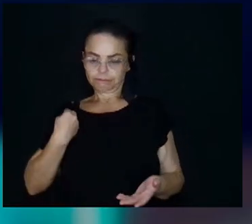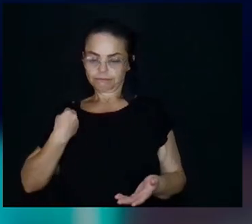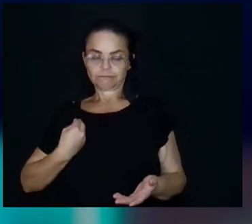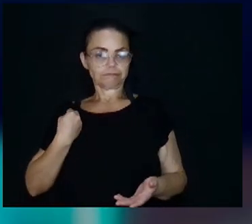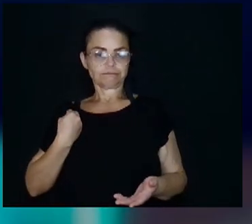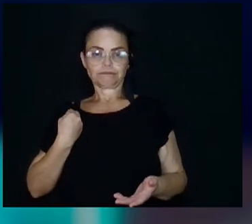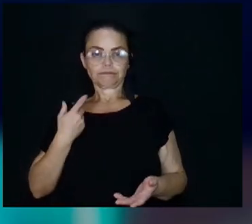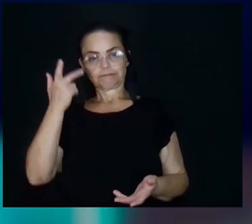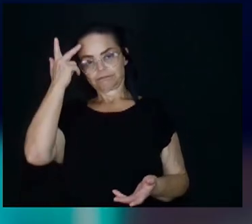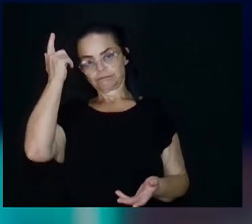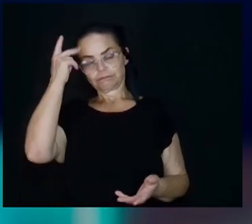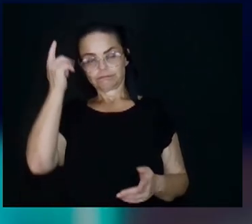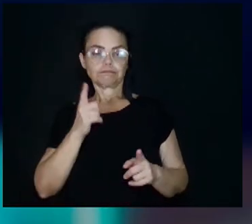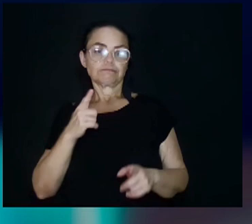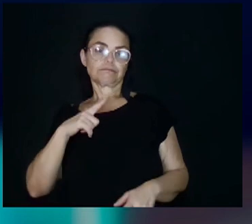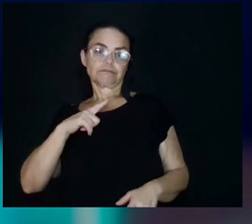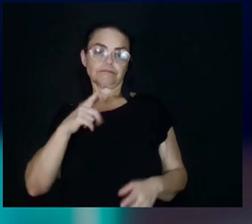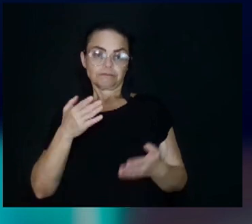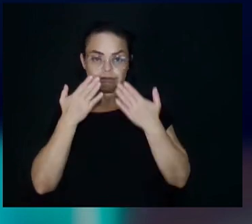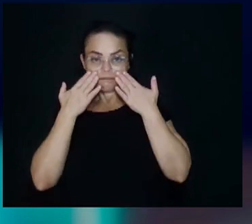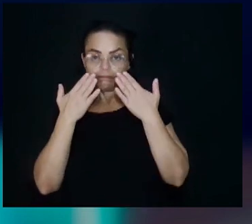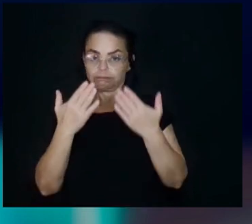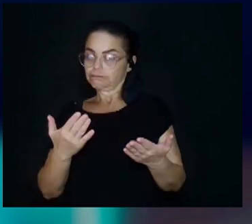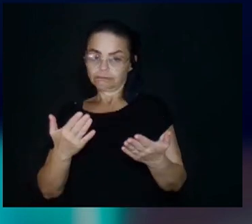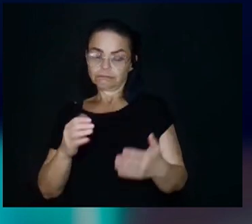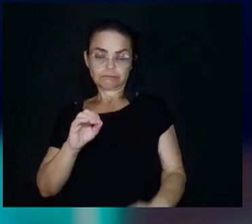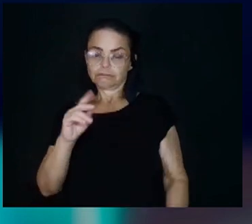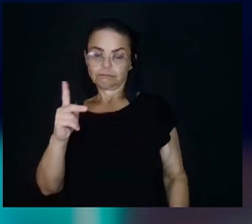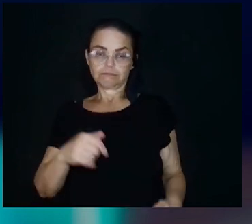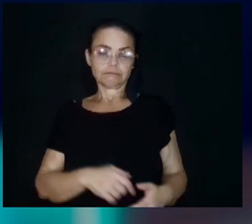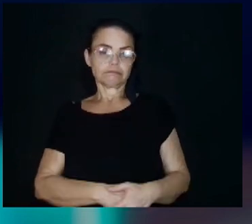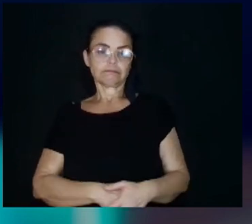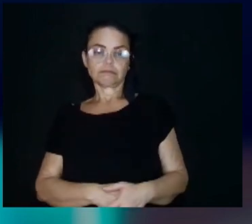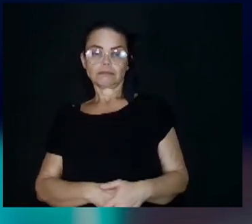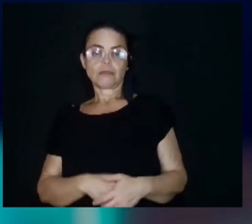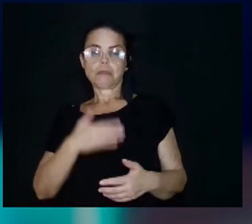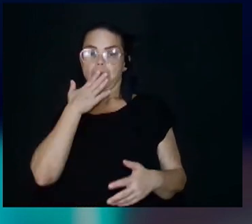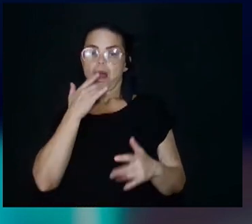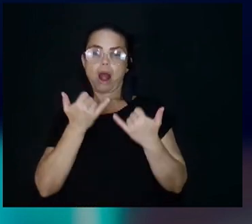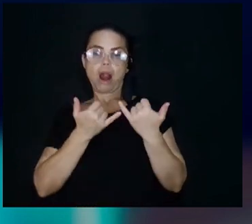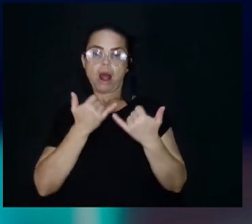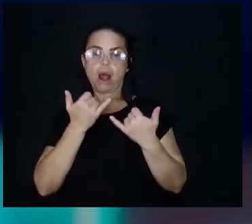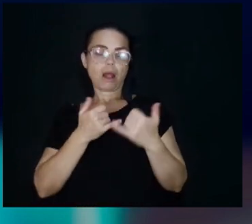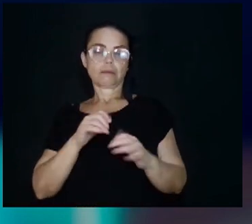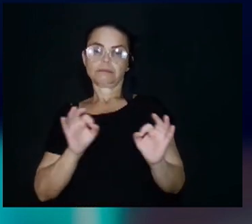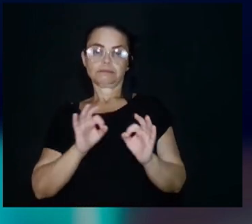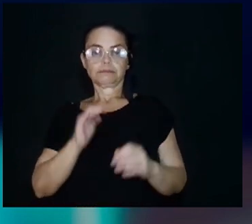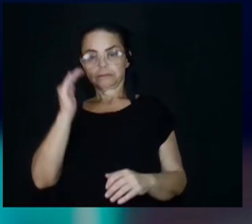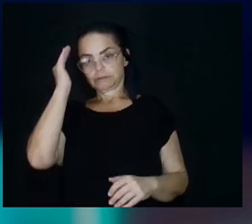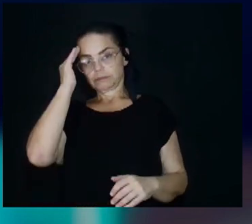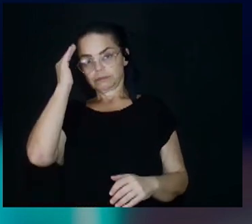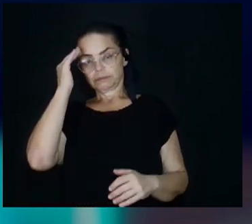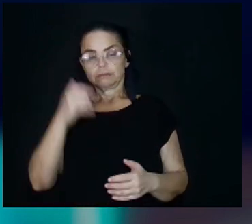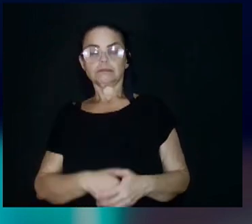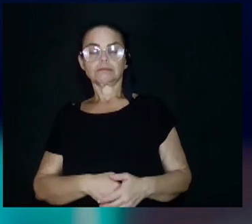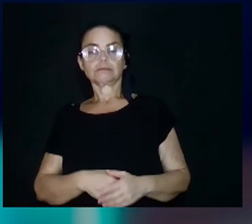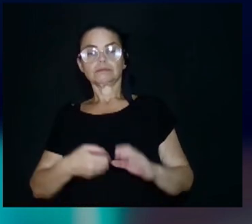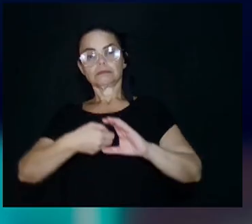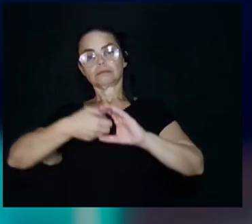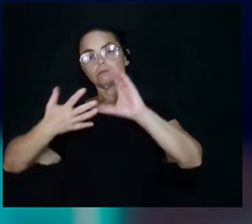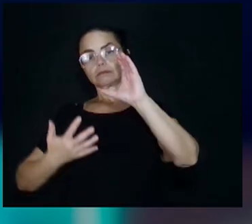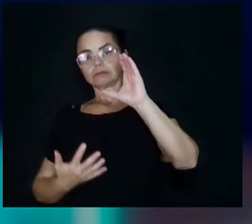né? Considera algo ok, algo que possa brincar. E ninguém entende que isso é uma característica da fala da